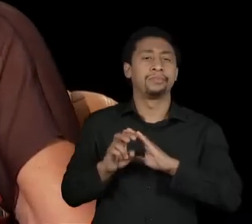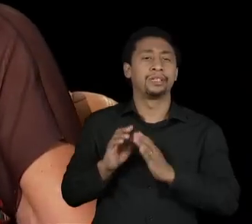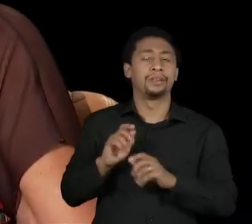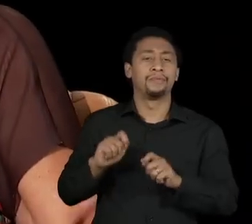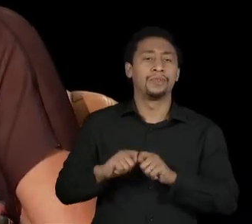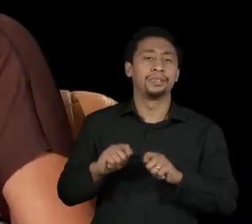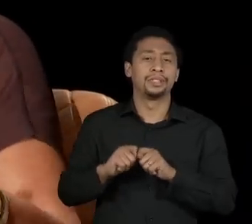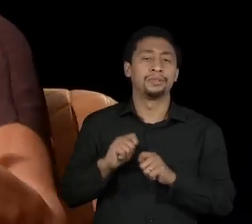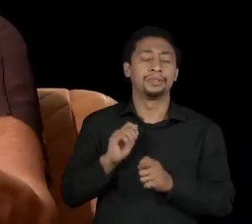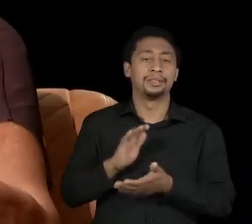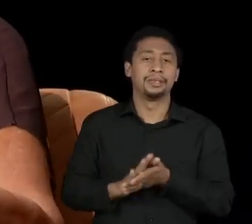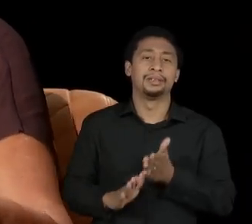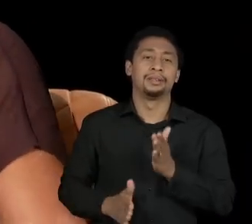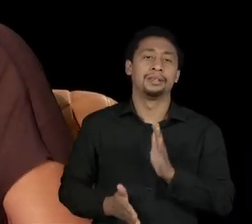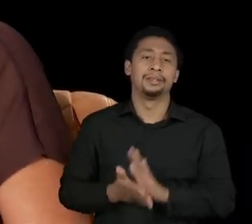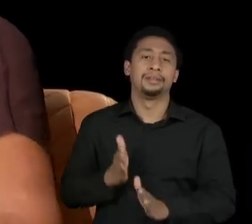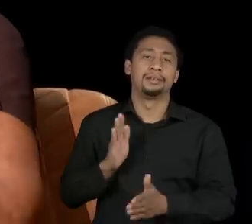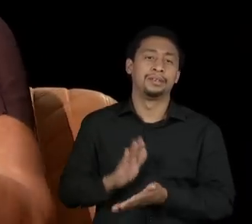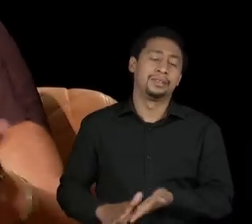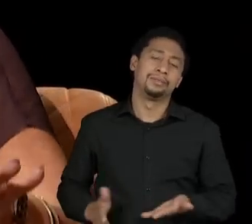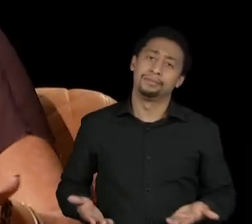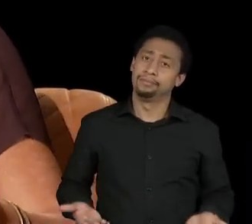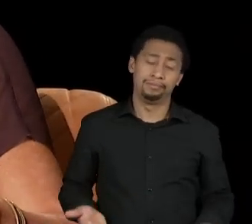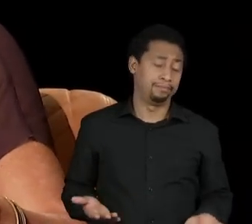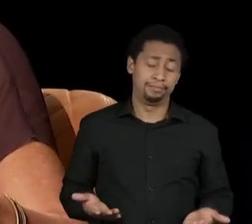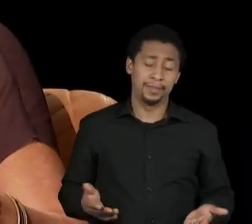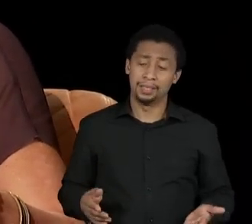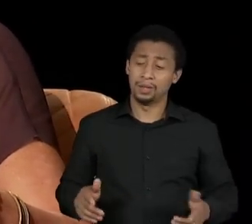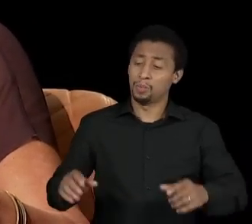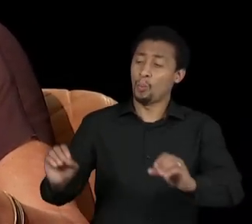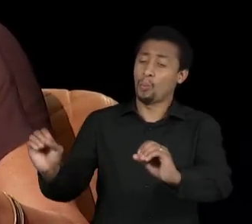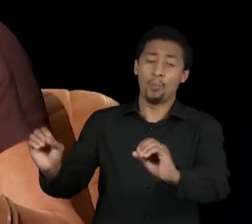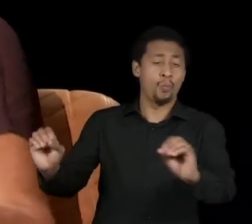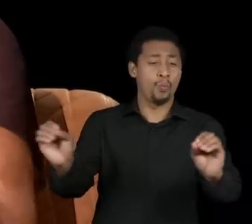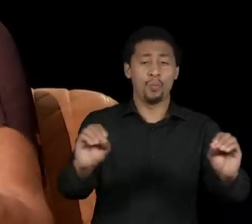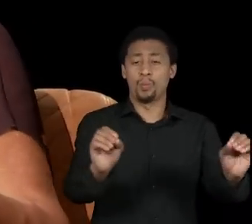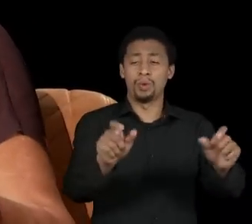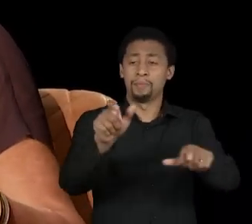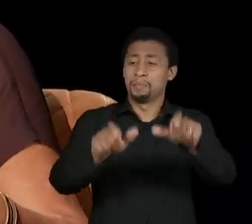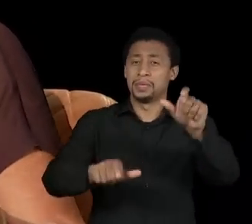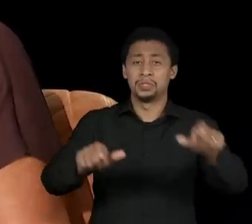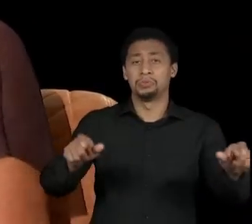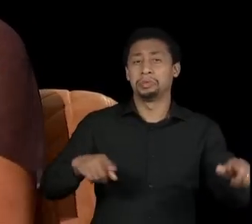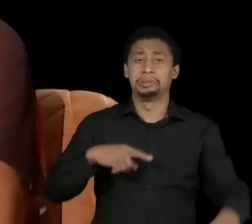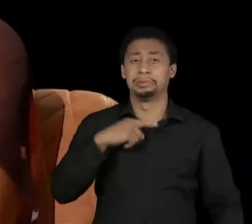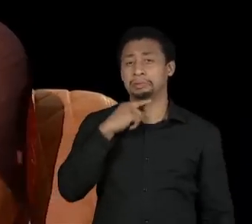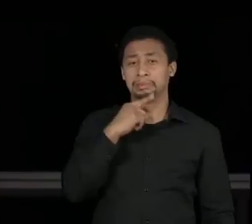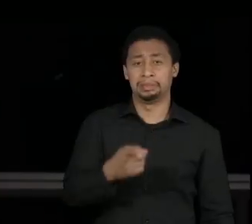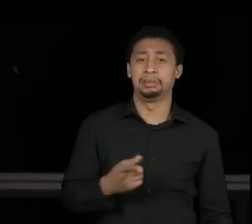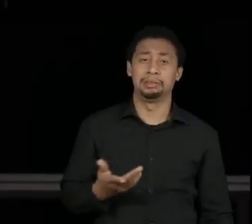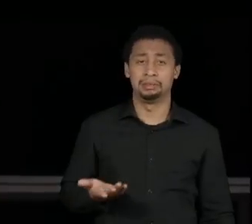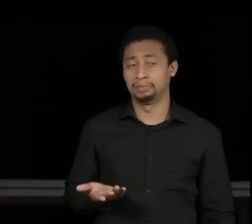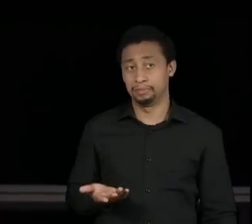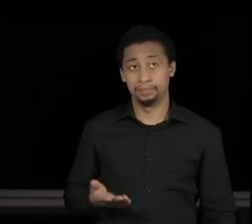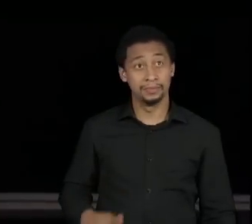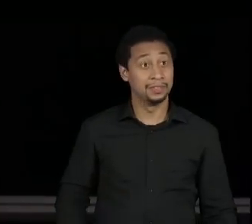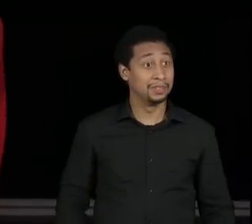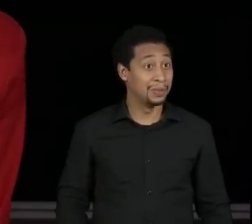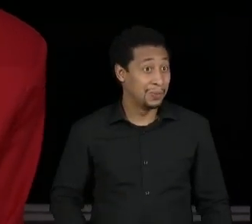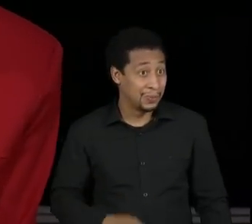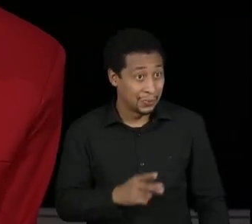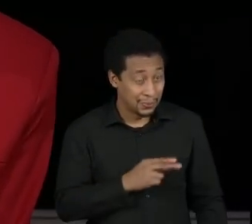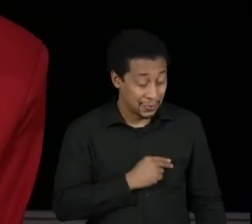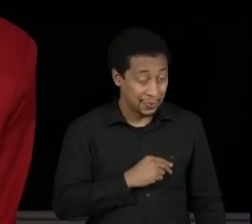queria. Fui, não tinha ninguém. Não tinha ninguém. Aí, de volta